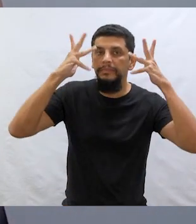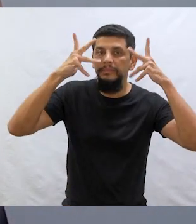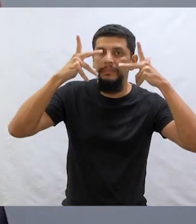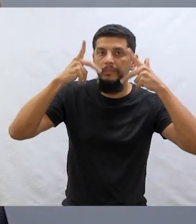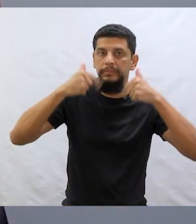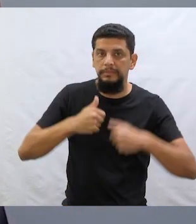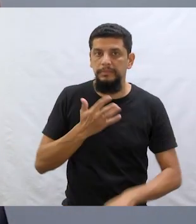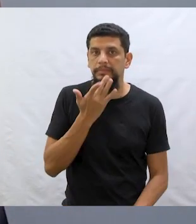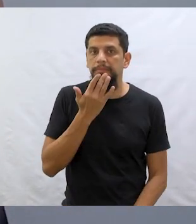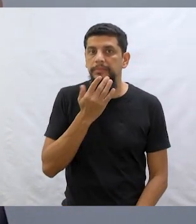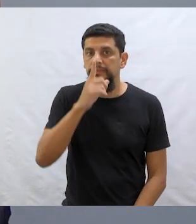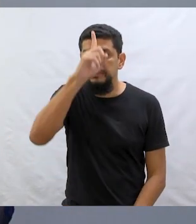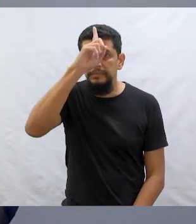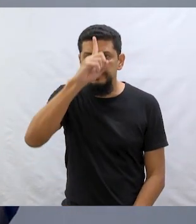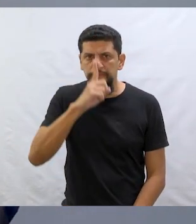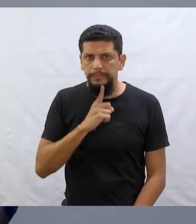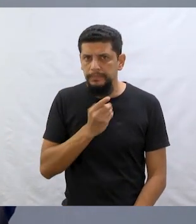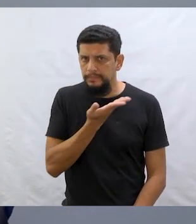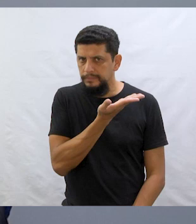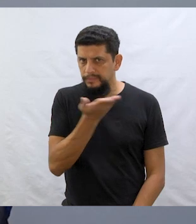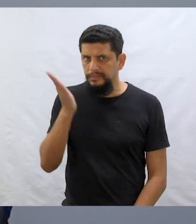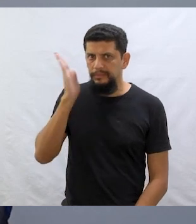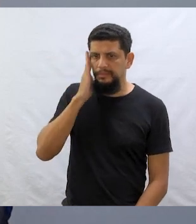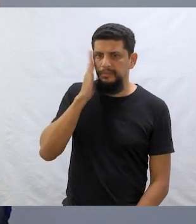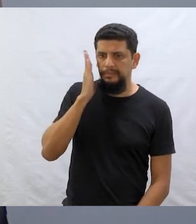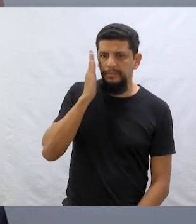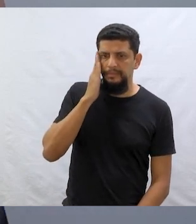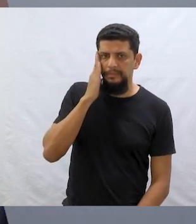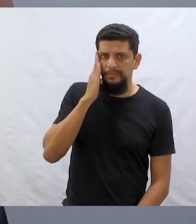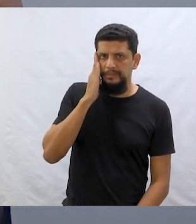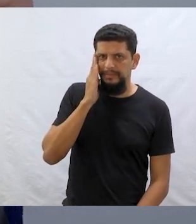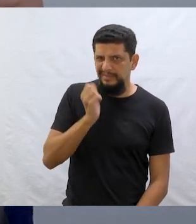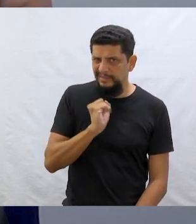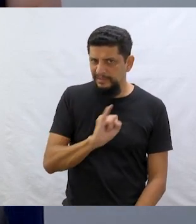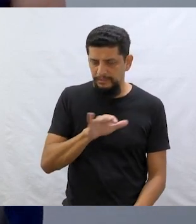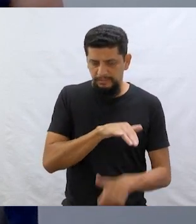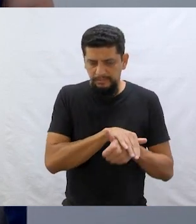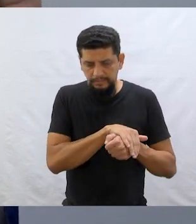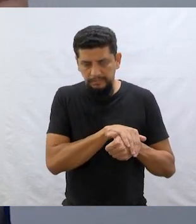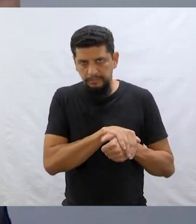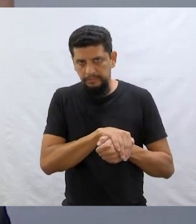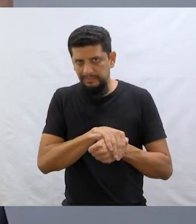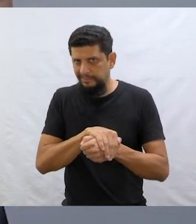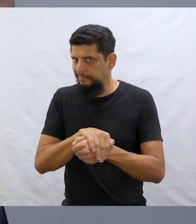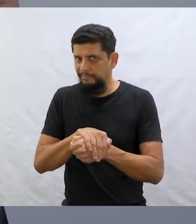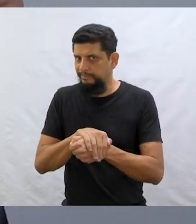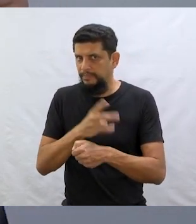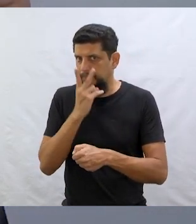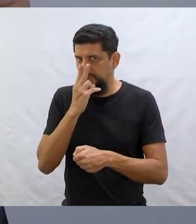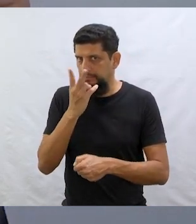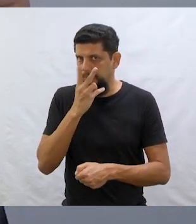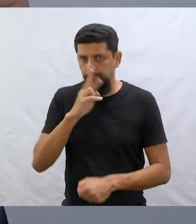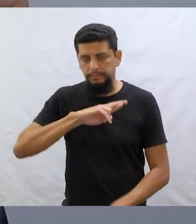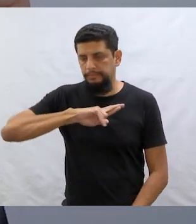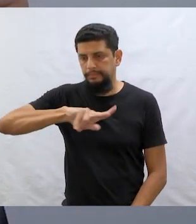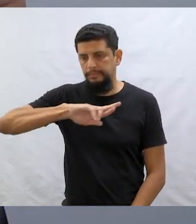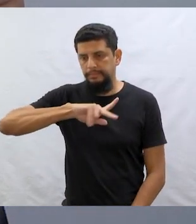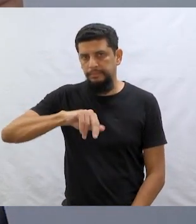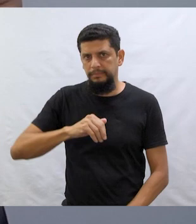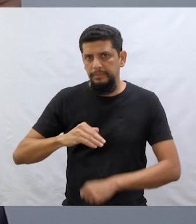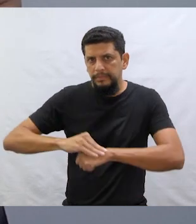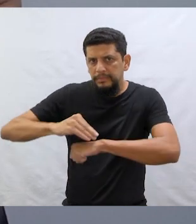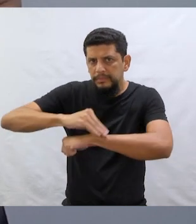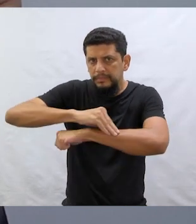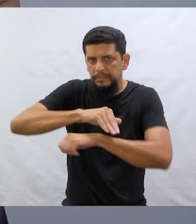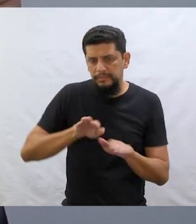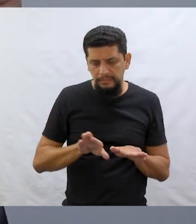que é o amarelo? Qual será dos animais? Será que é esse? Será que não. Que é o sapo?